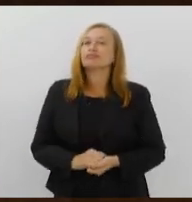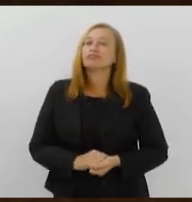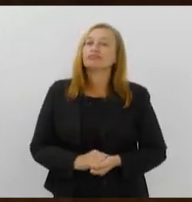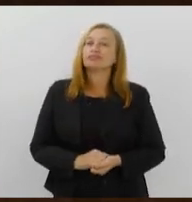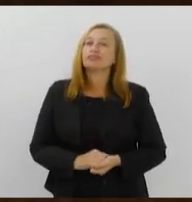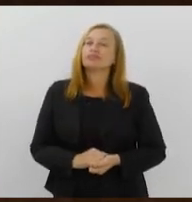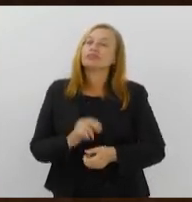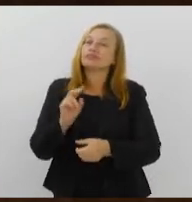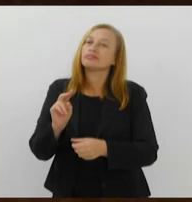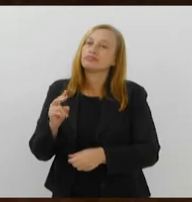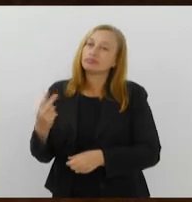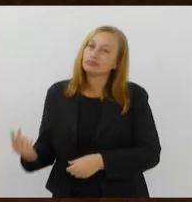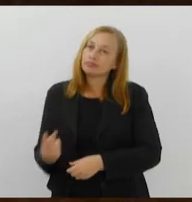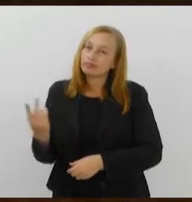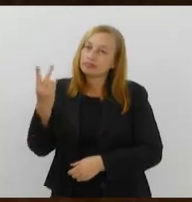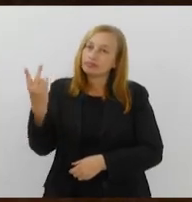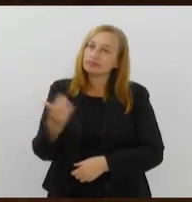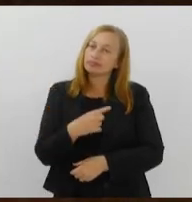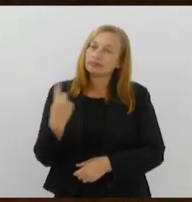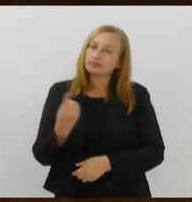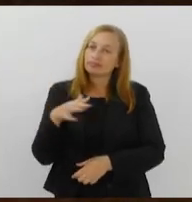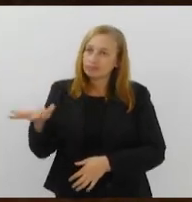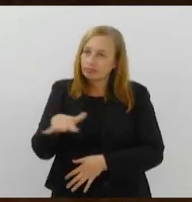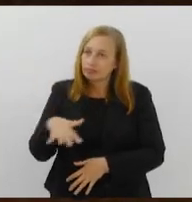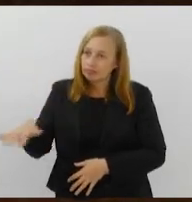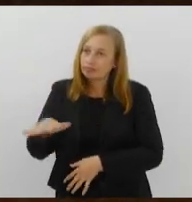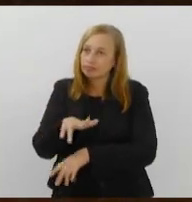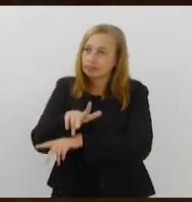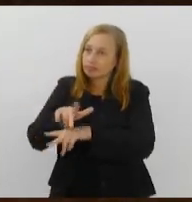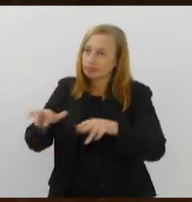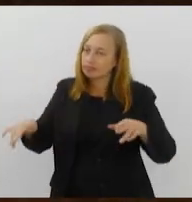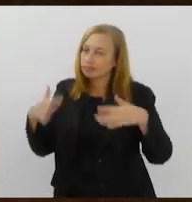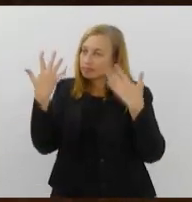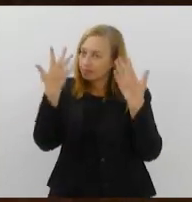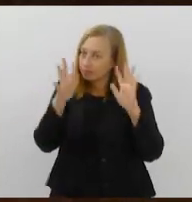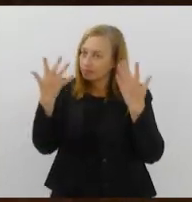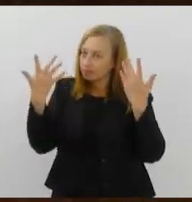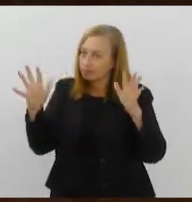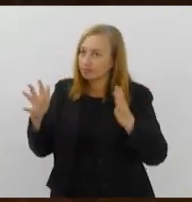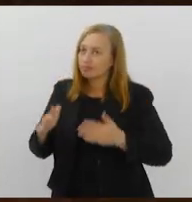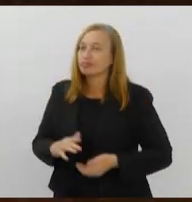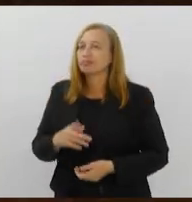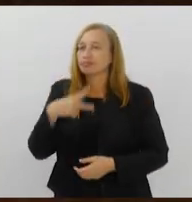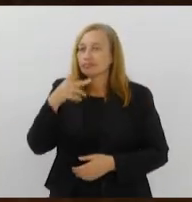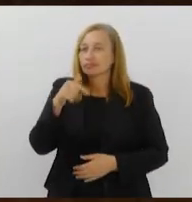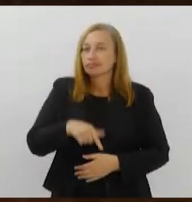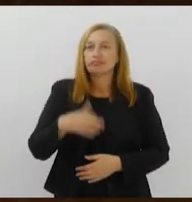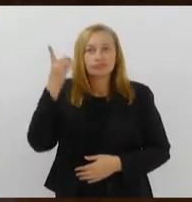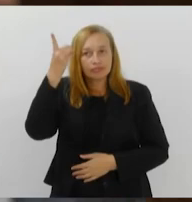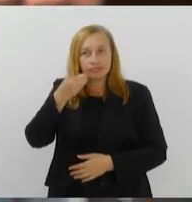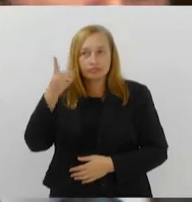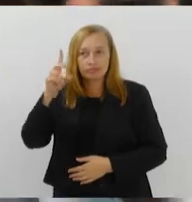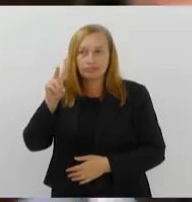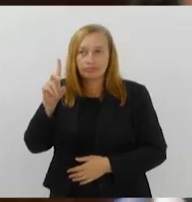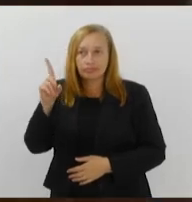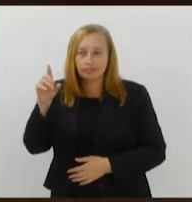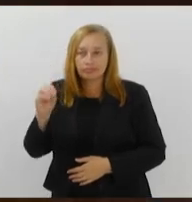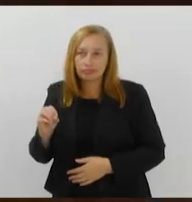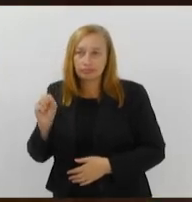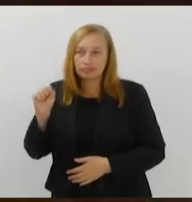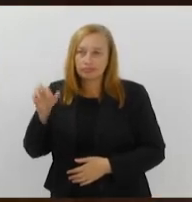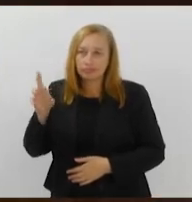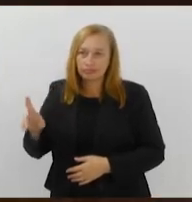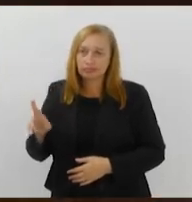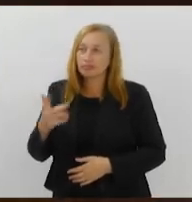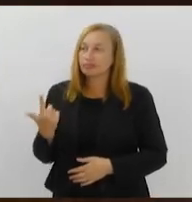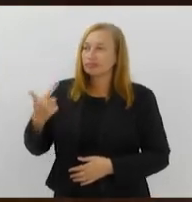à preservação das nossas áreas, da nossa diversidade. Parabéns e, como disse aqui o deputado Valseazzi, como disseram outros